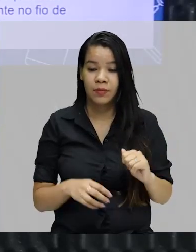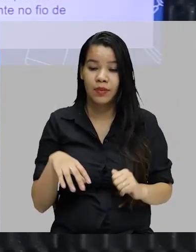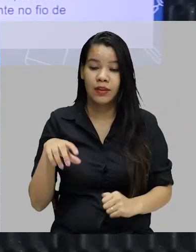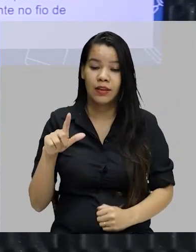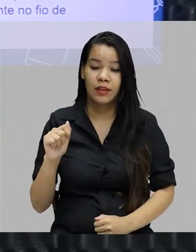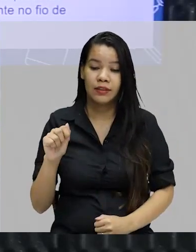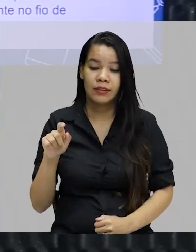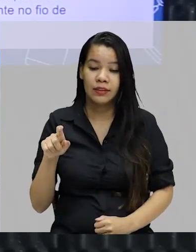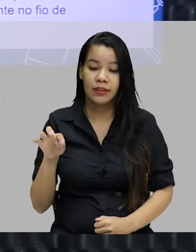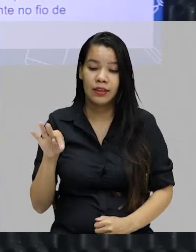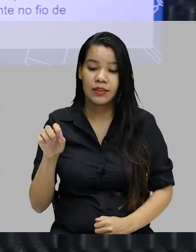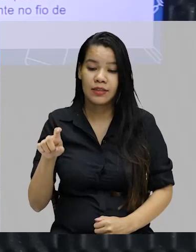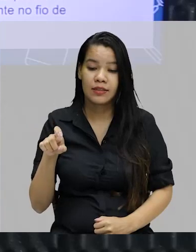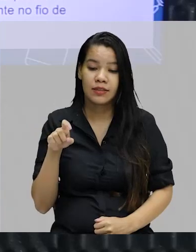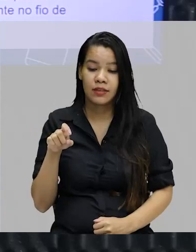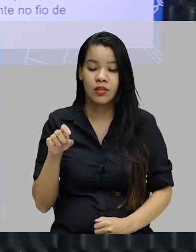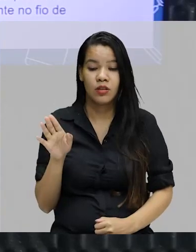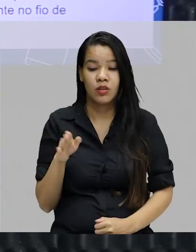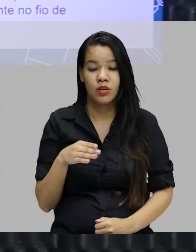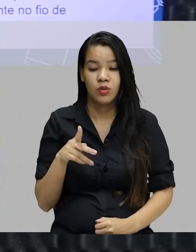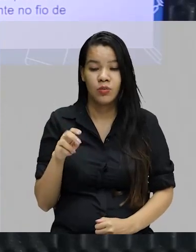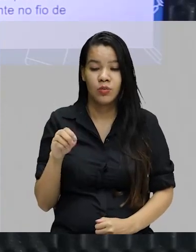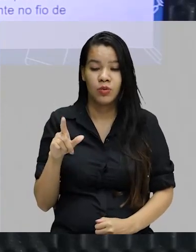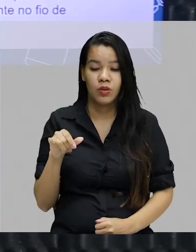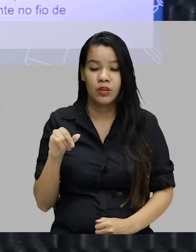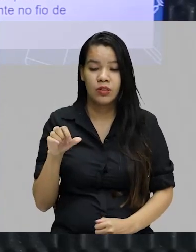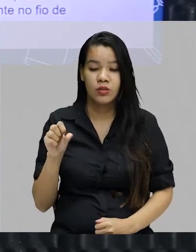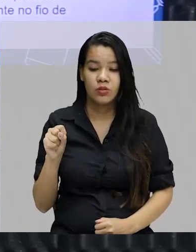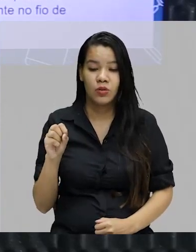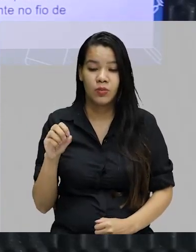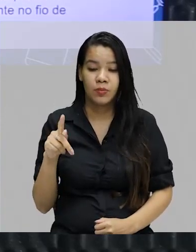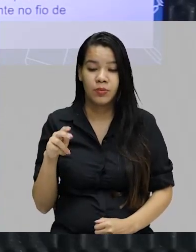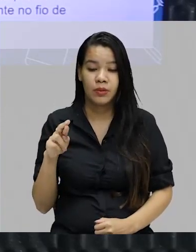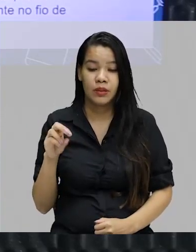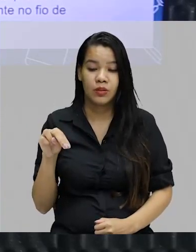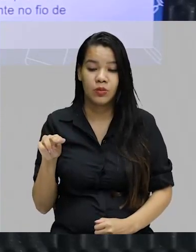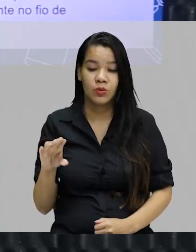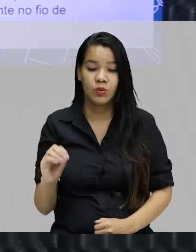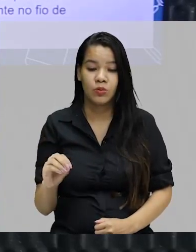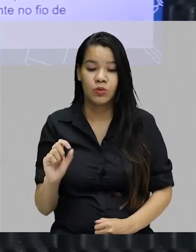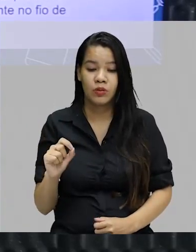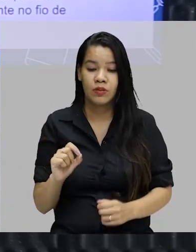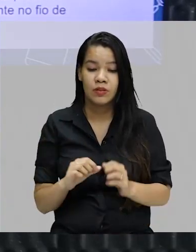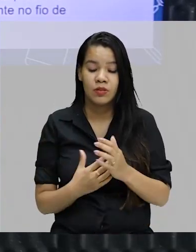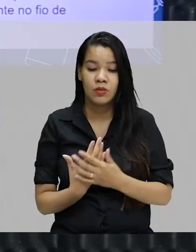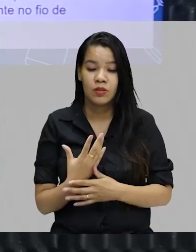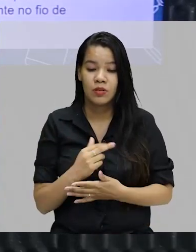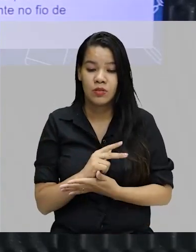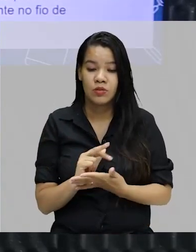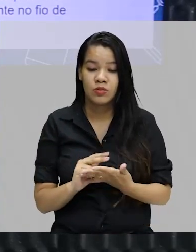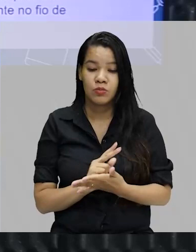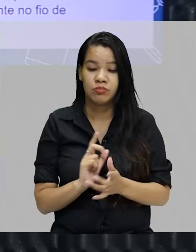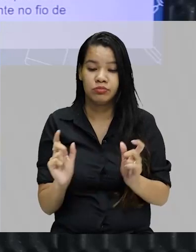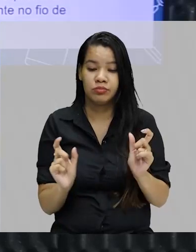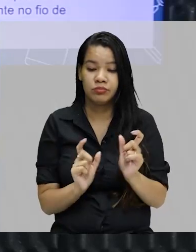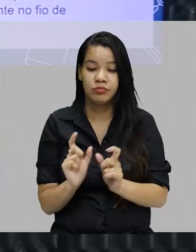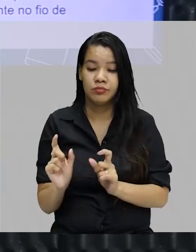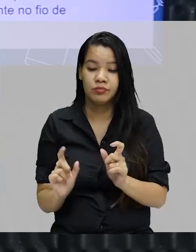né, que vai ser formado pela união de vários monômeros do isopreno. Nós temos